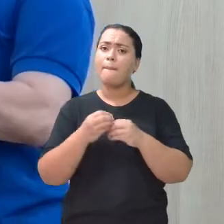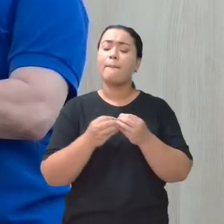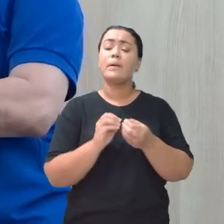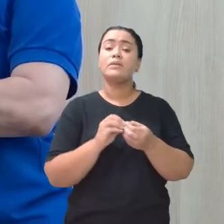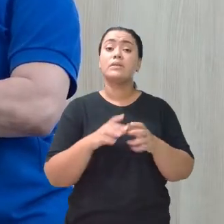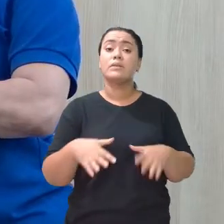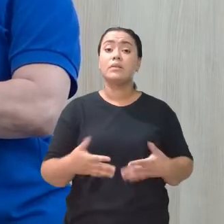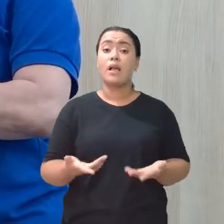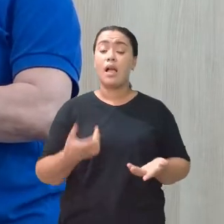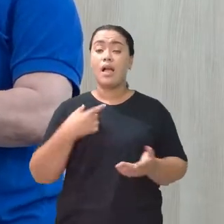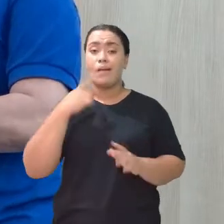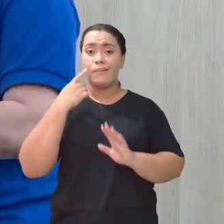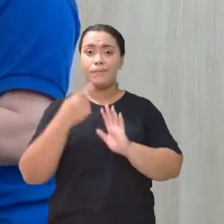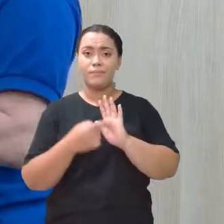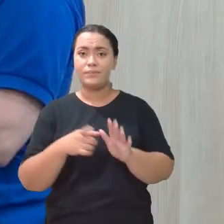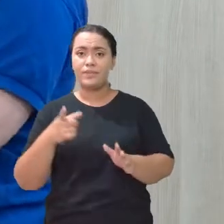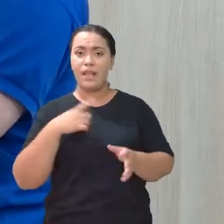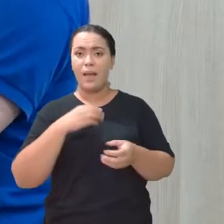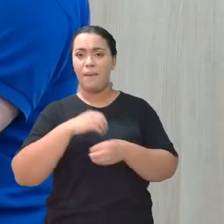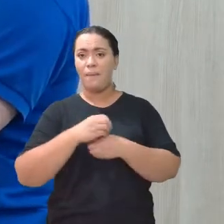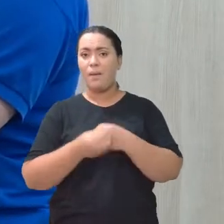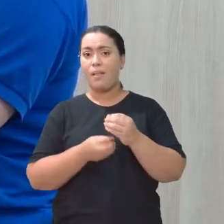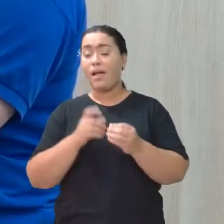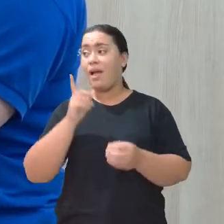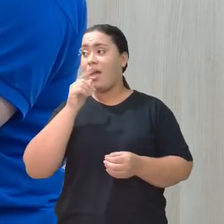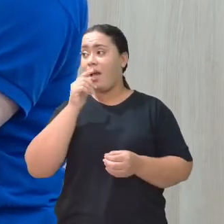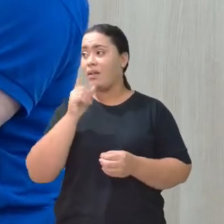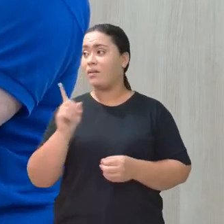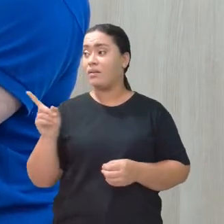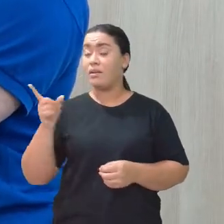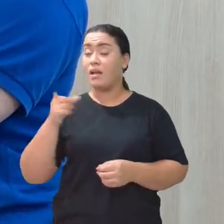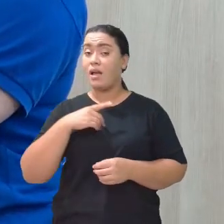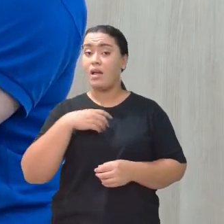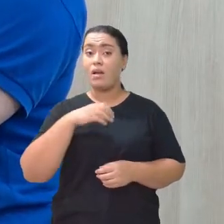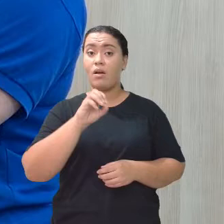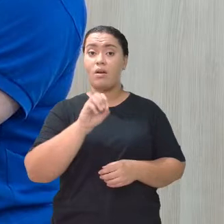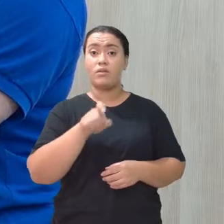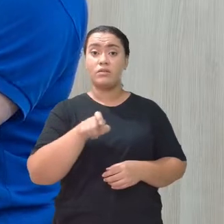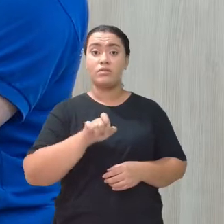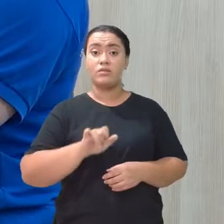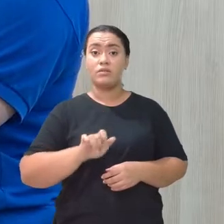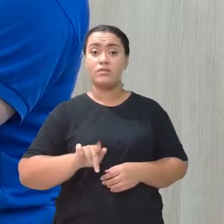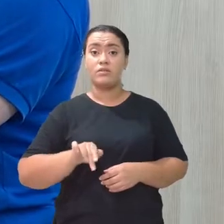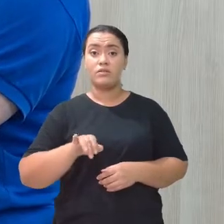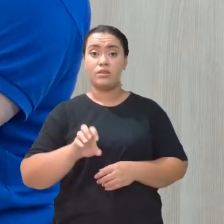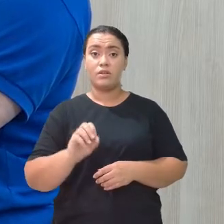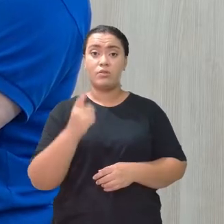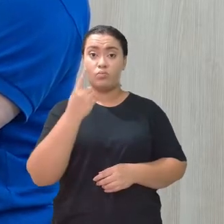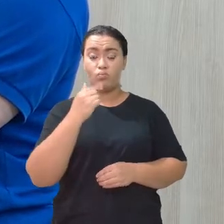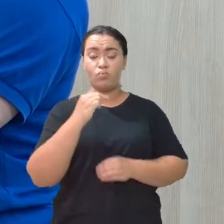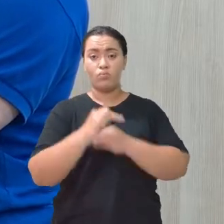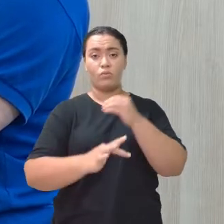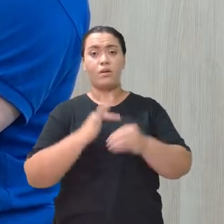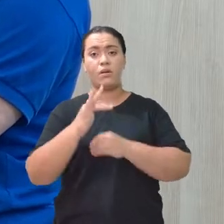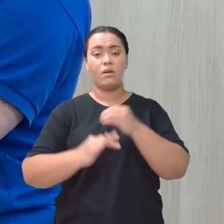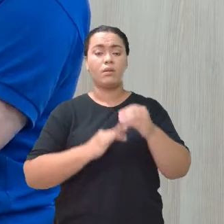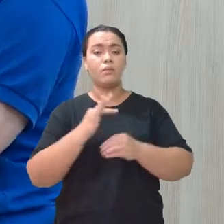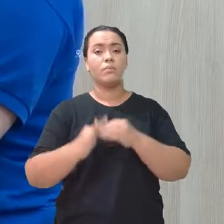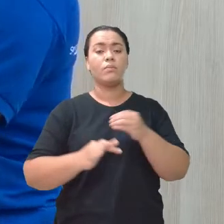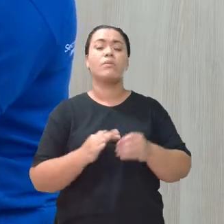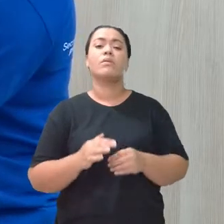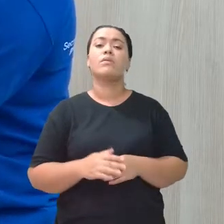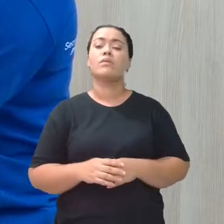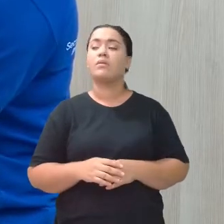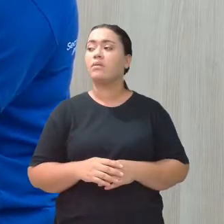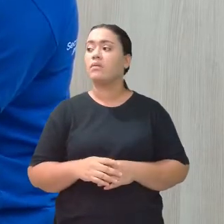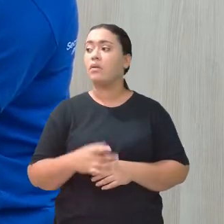aqui eu trouxe representativo uma molécula de água, aqui o oxigênio, né, ela é formada por 1 átomo de oxigênio, trouxe de cor diferente,